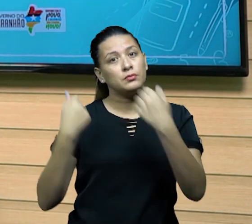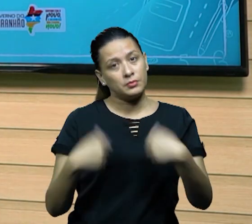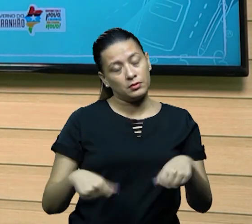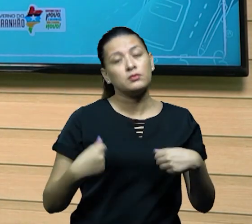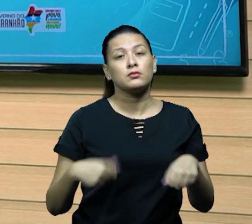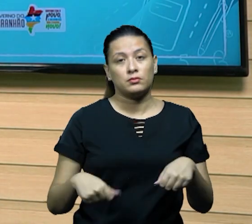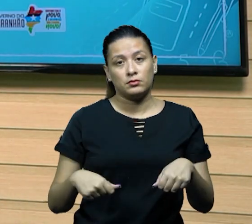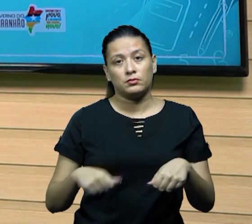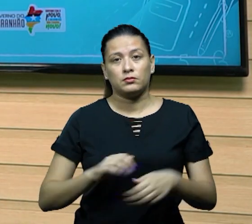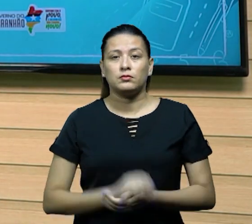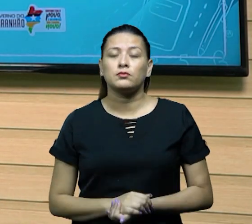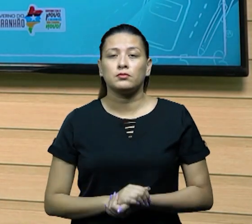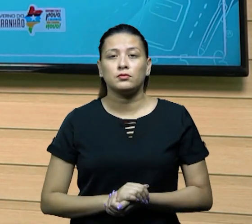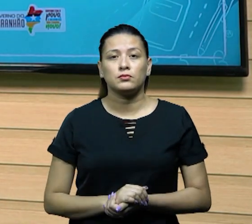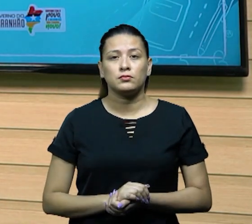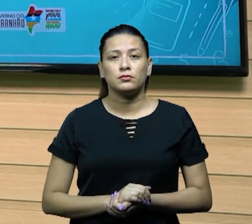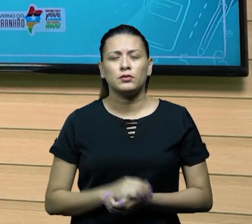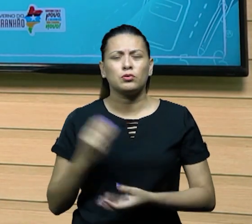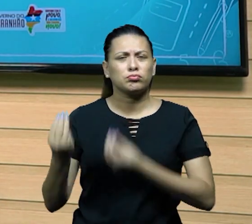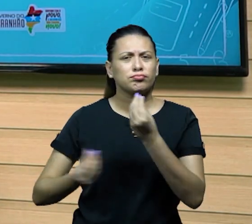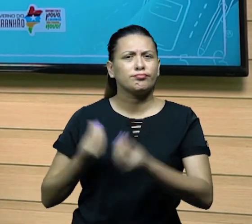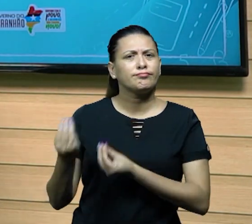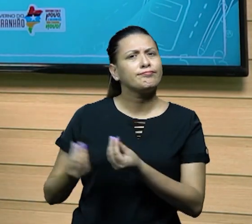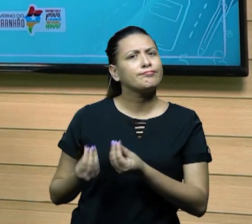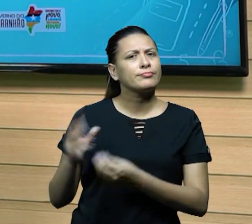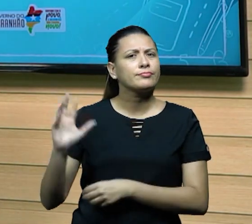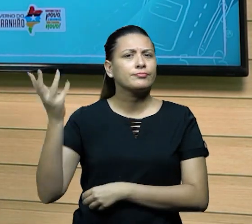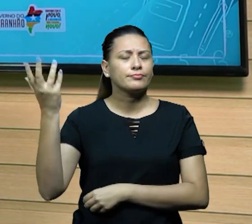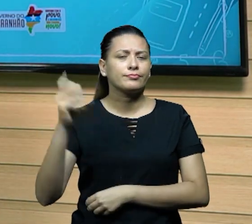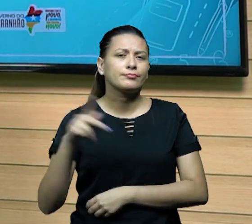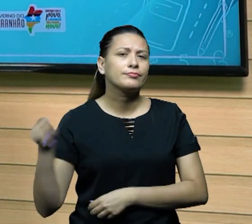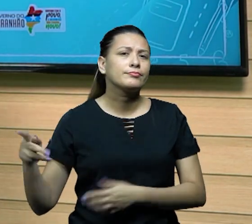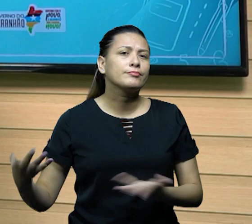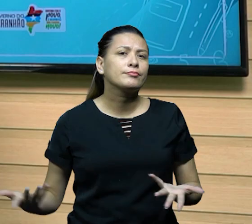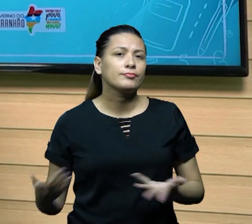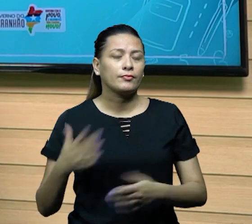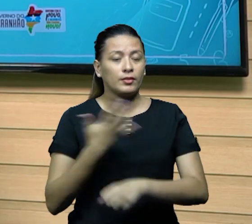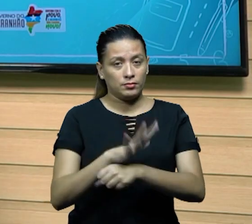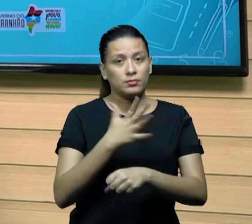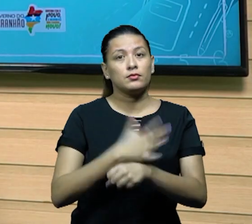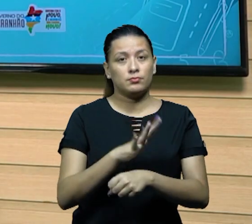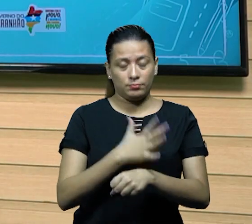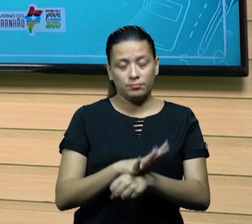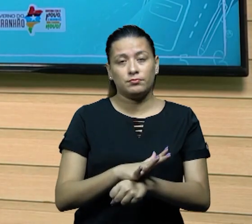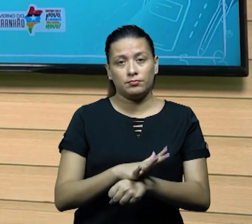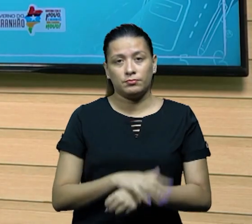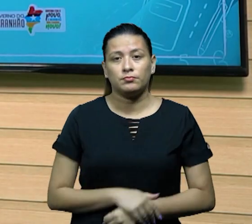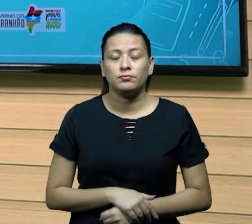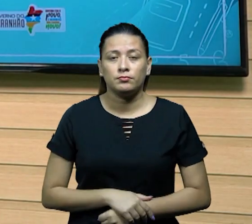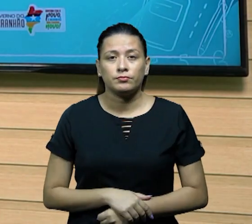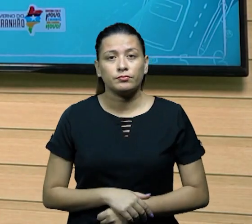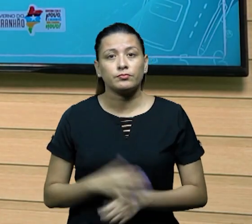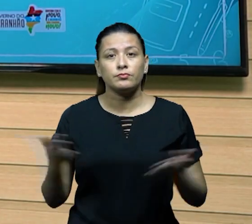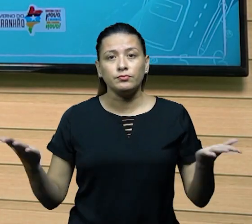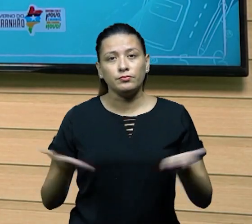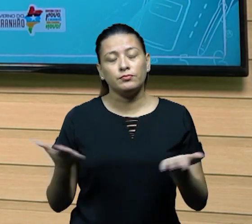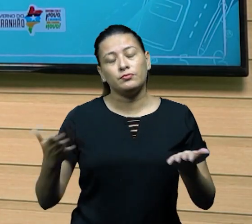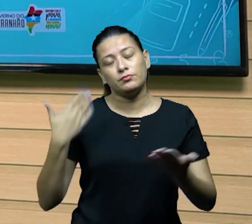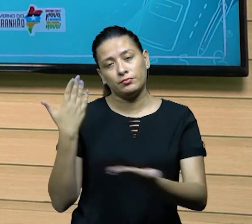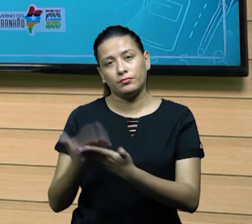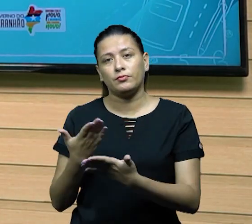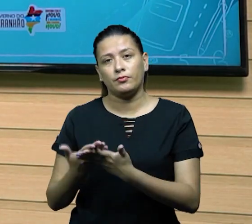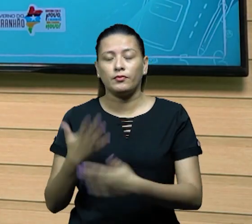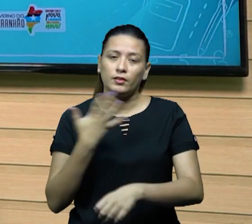ele precisa evoluir sua capacitação. Como é que é feito isso, Luiz Guterres? Através de treinamentos. A gente vai entender na